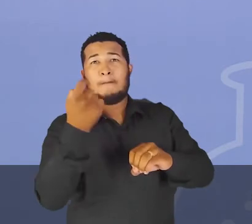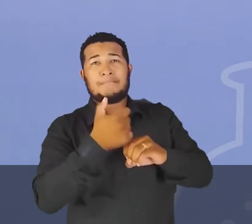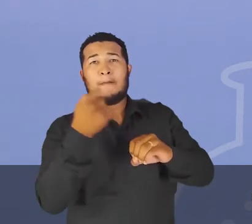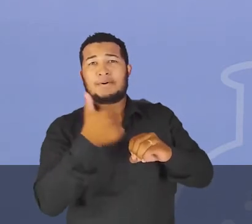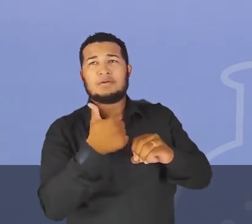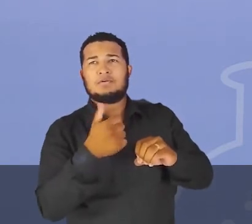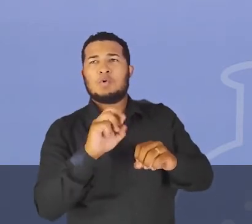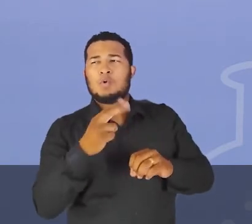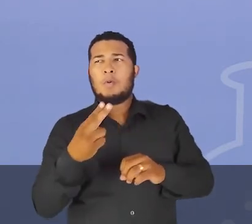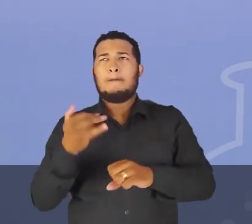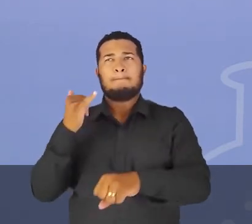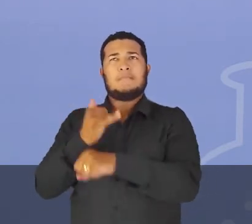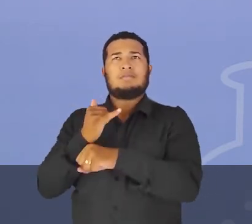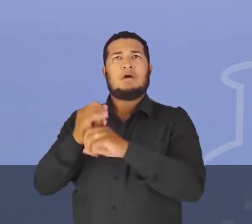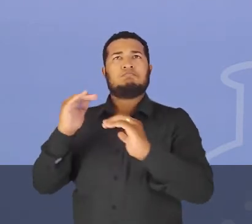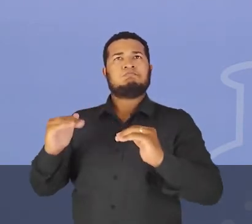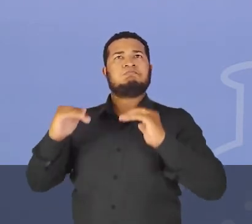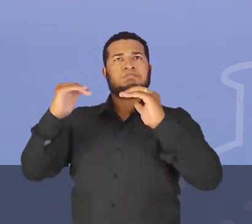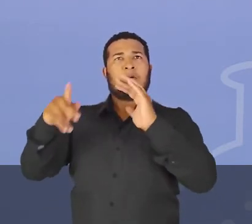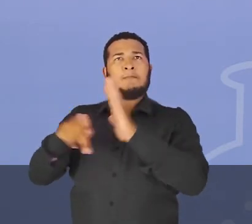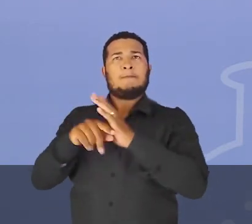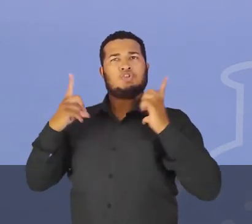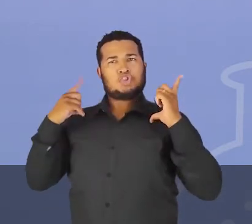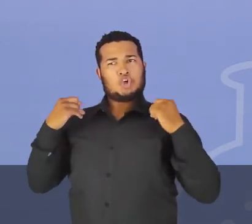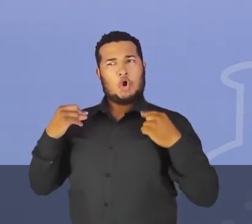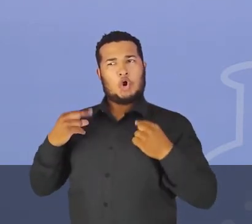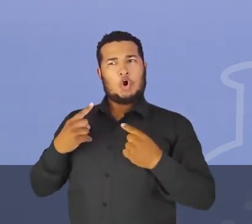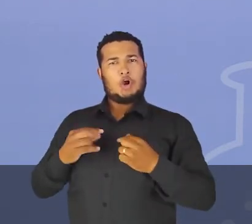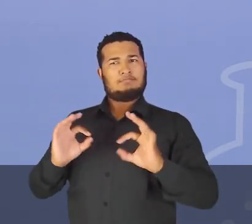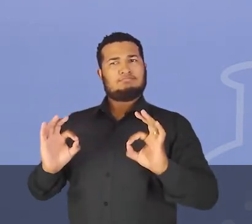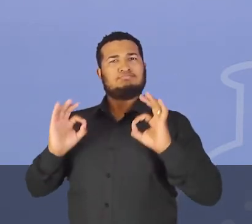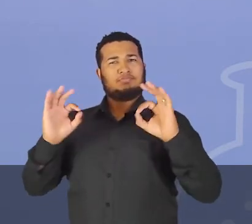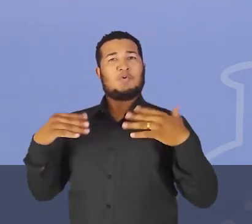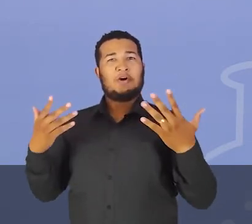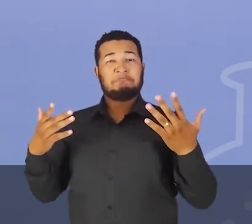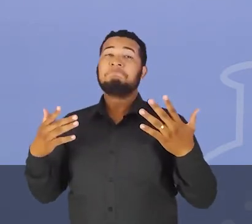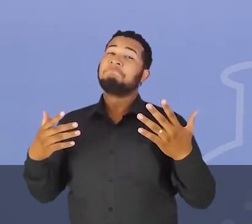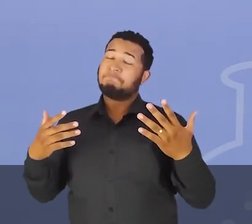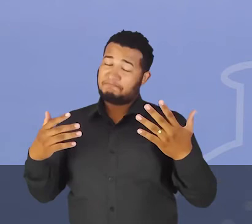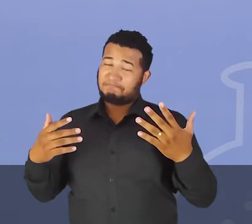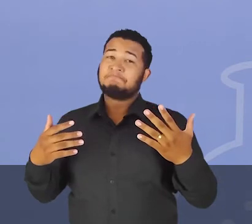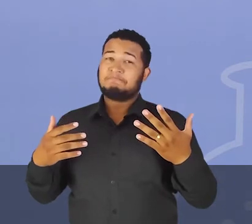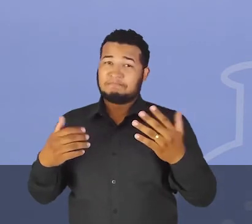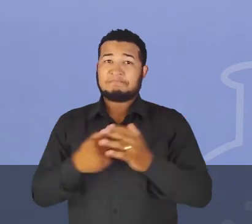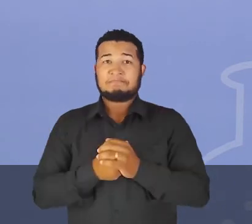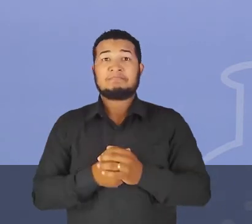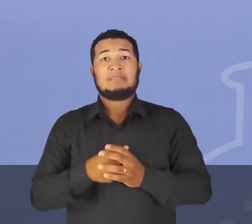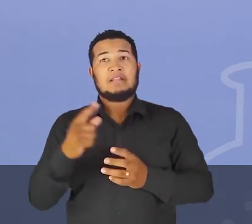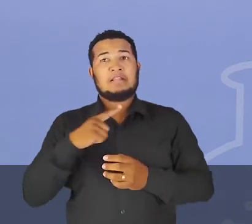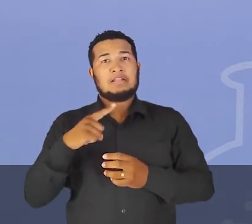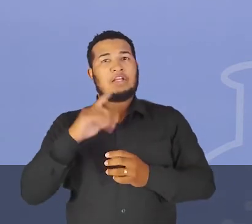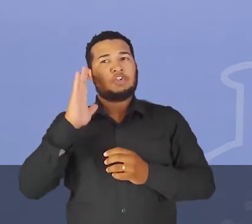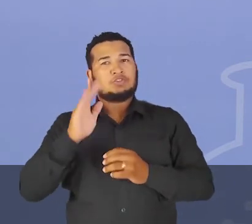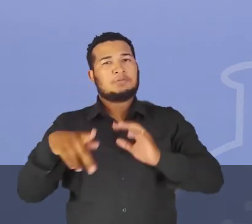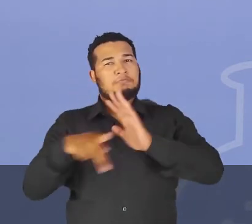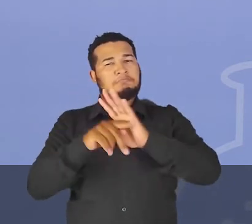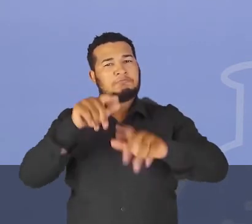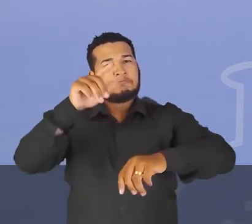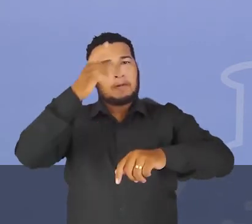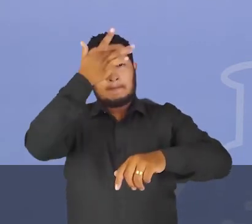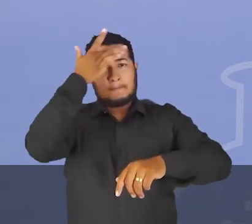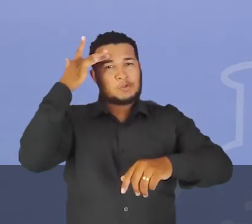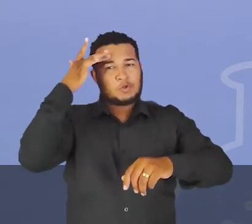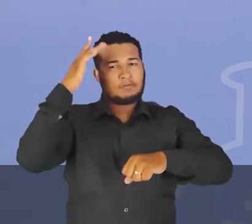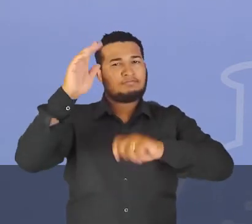é mais nobre, utilizado, por exemplo, para fabricar joias? Então, existe uma demanda da pessoa